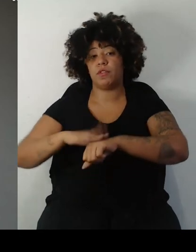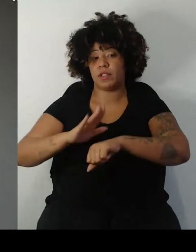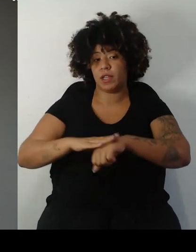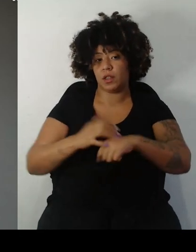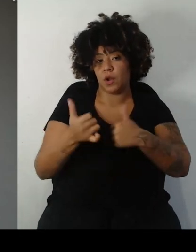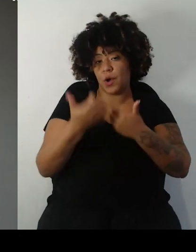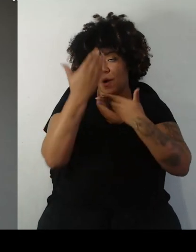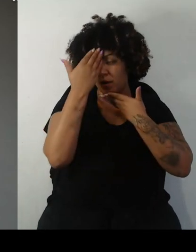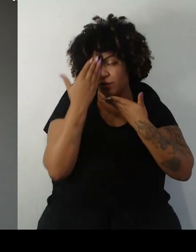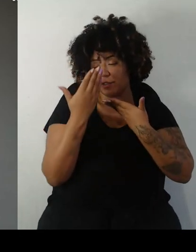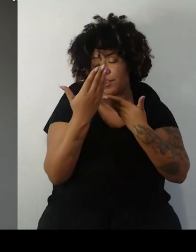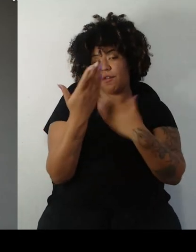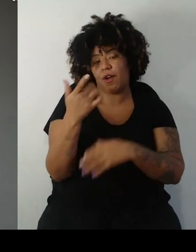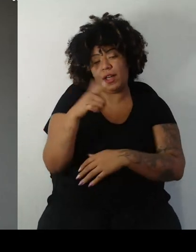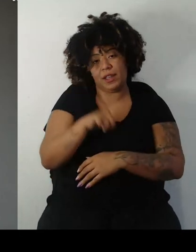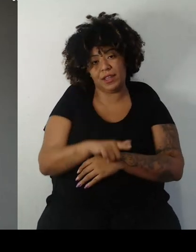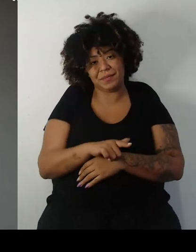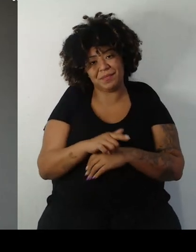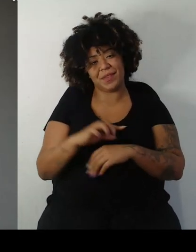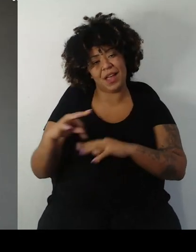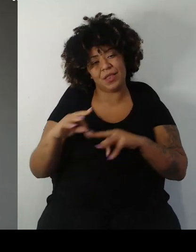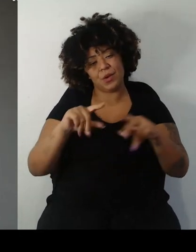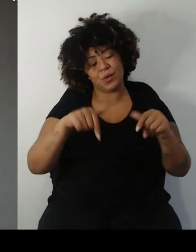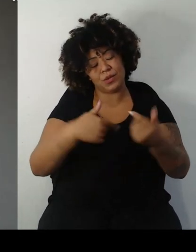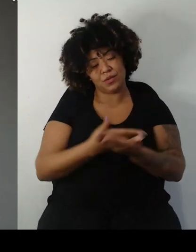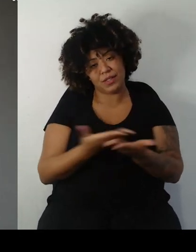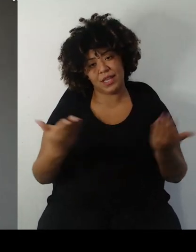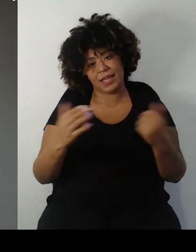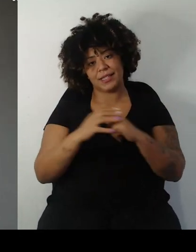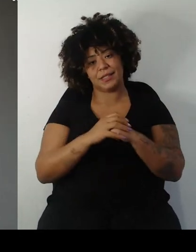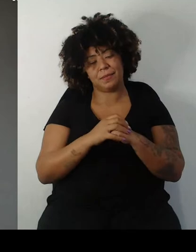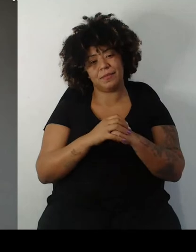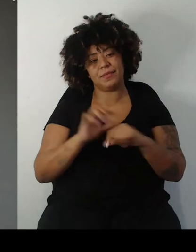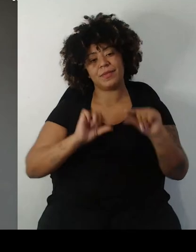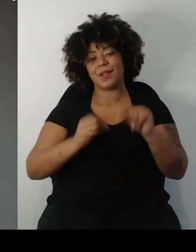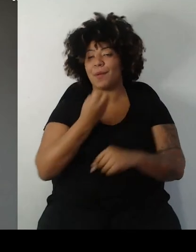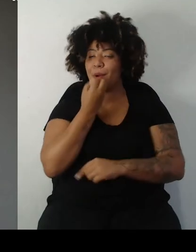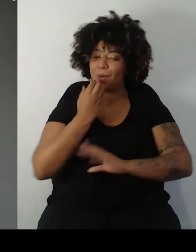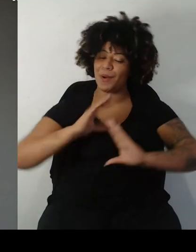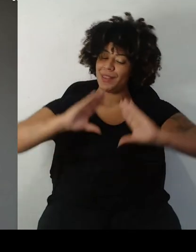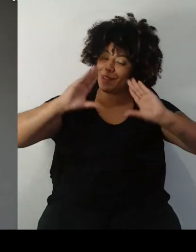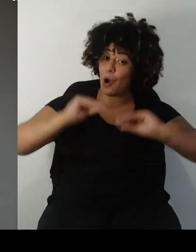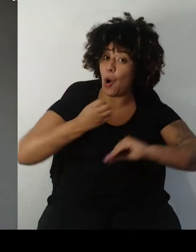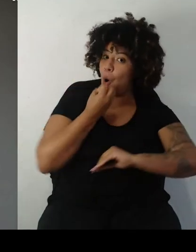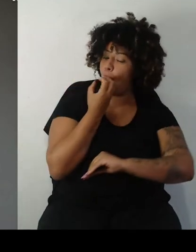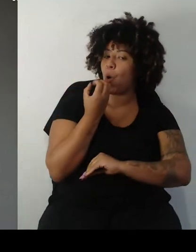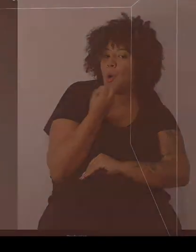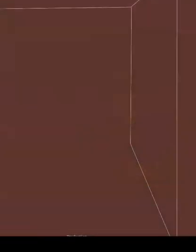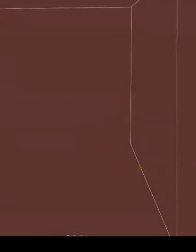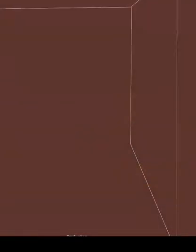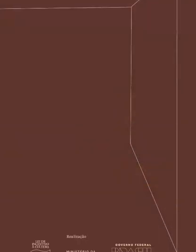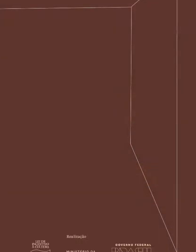muito obrigada a todos e boa noite boa tarde